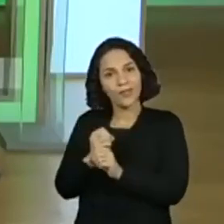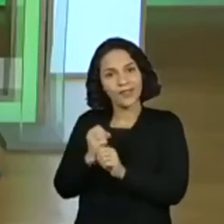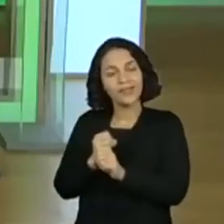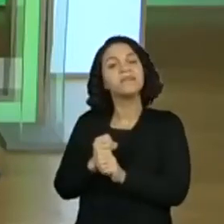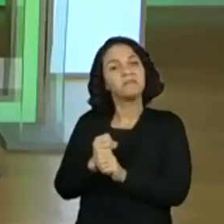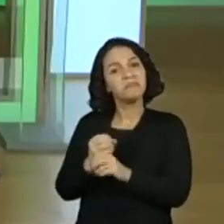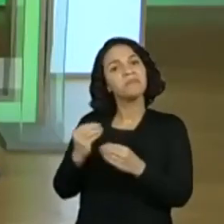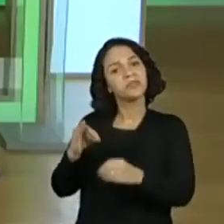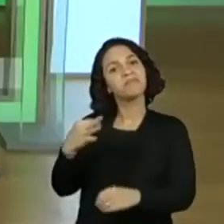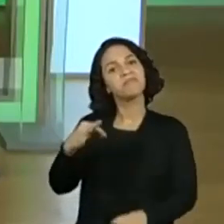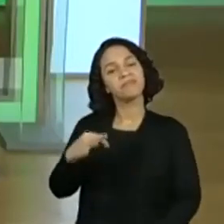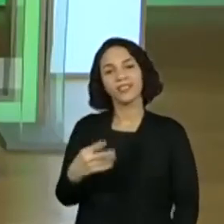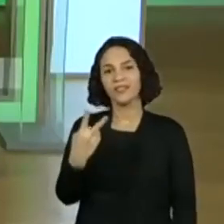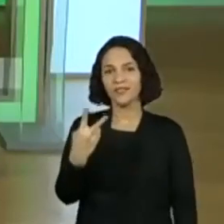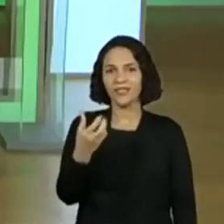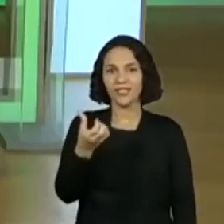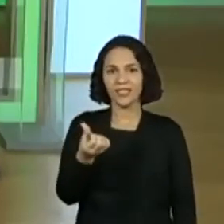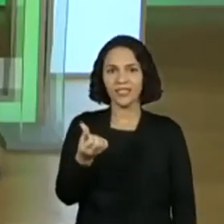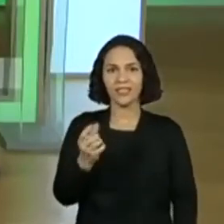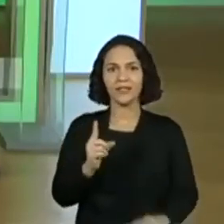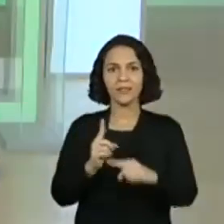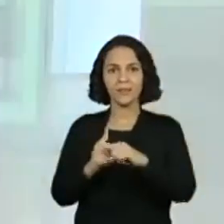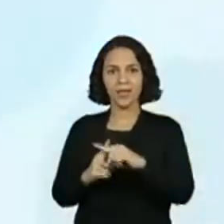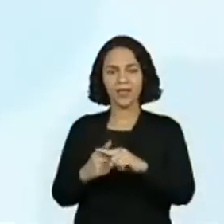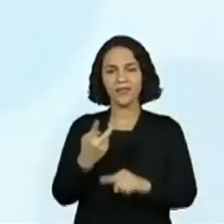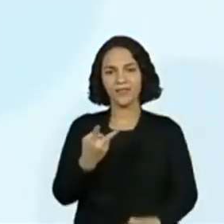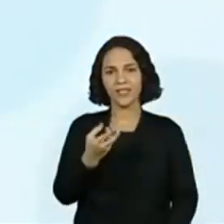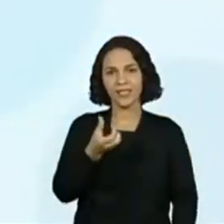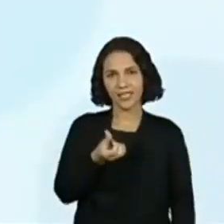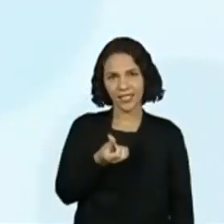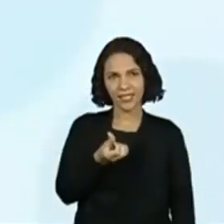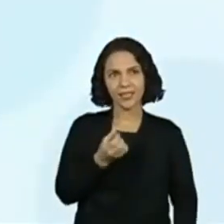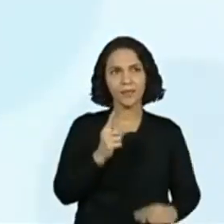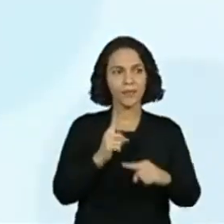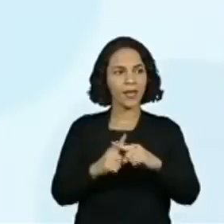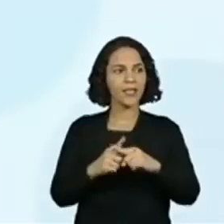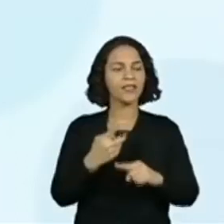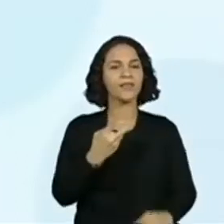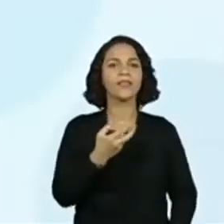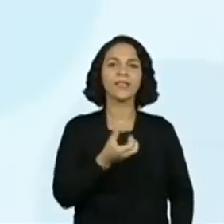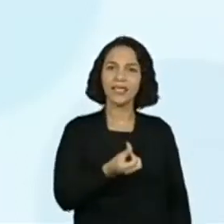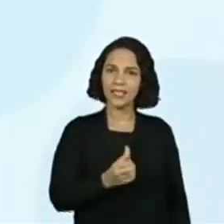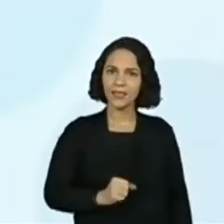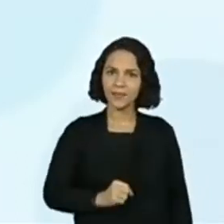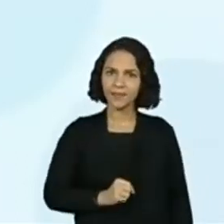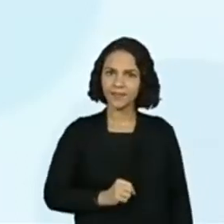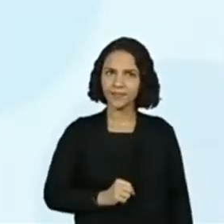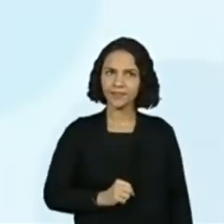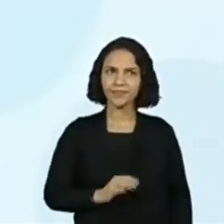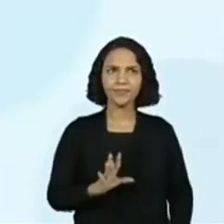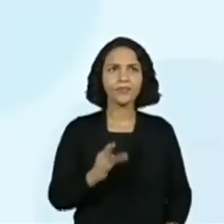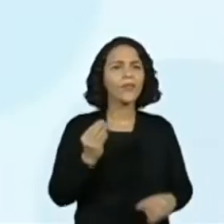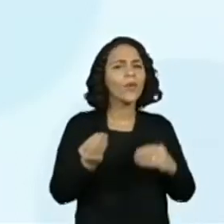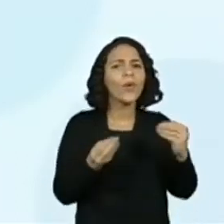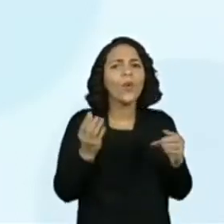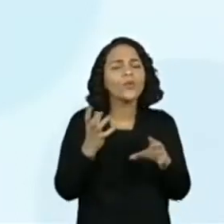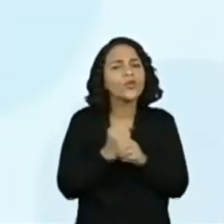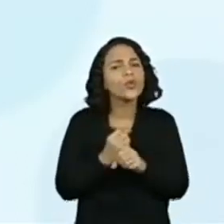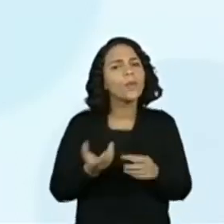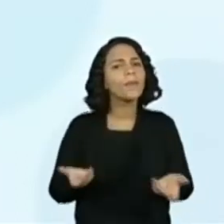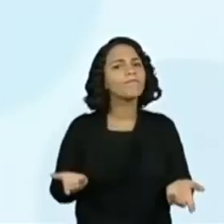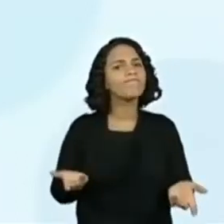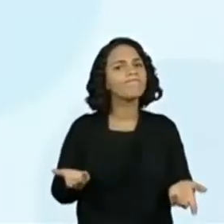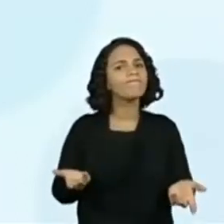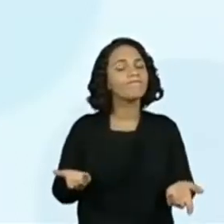26 mais 26 mais 26. Isso mesmo. Então, como eu vou fazer para somar isso? Como eu posso